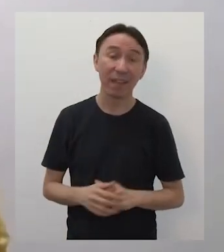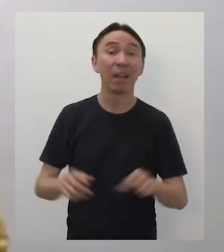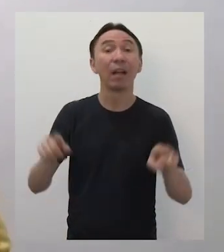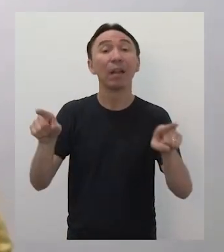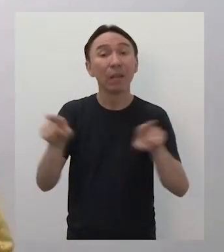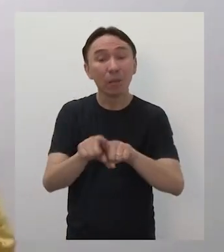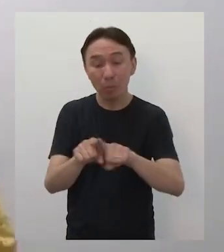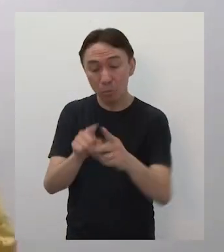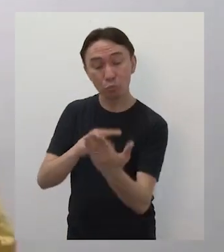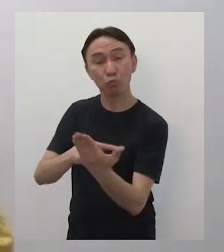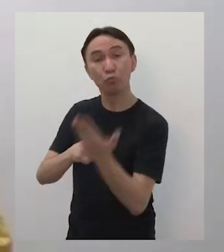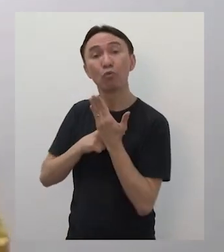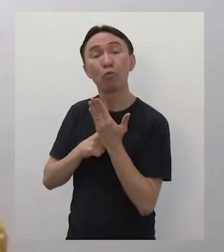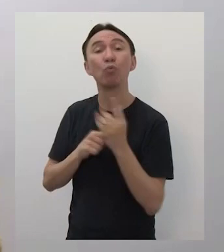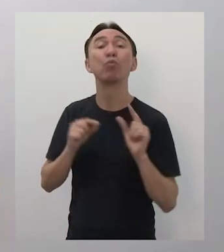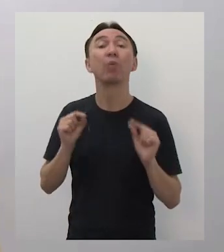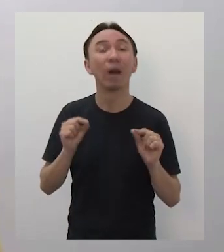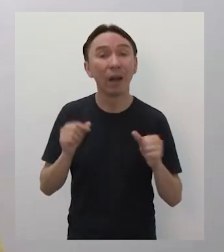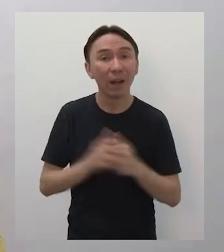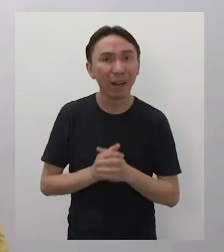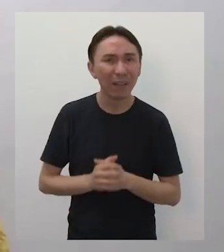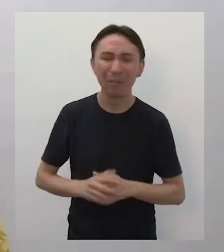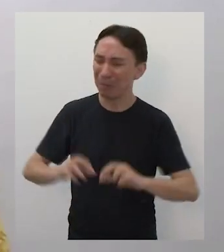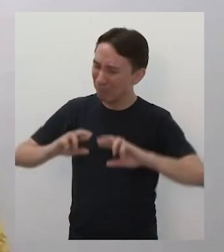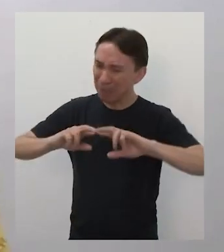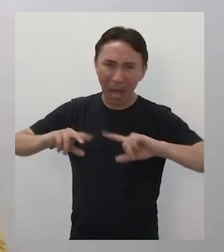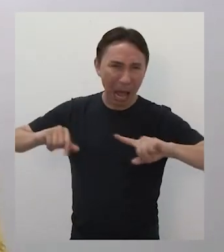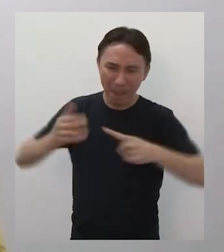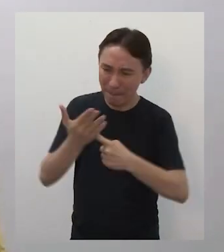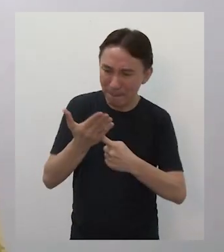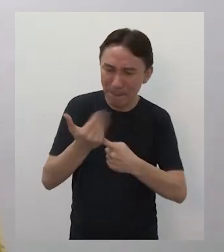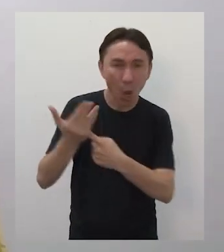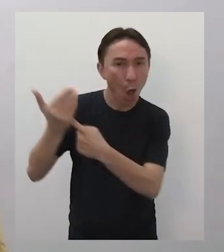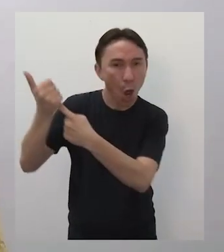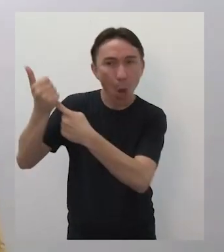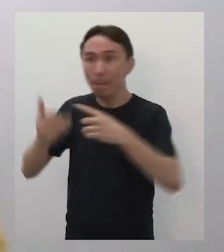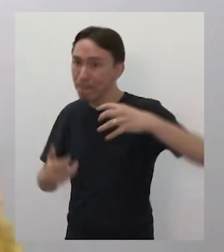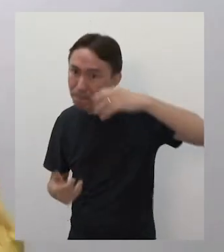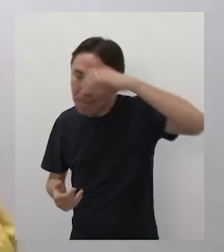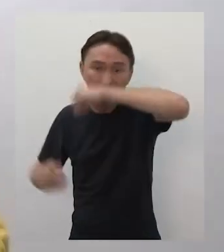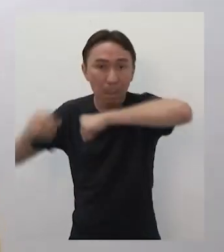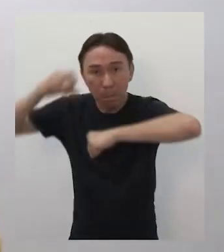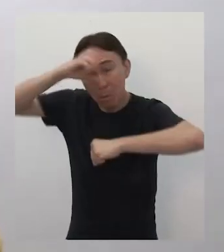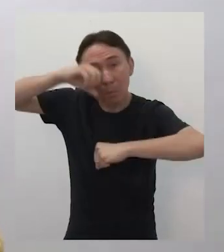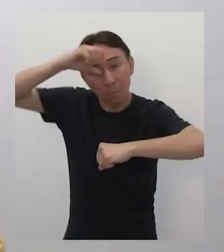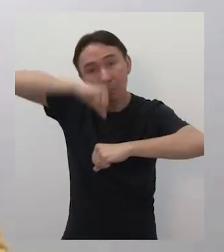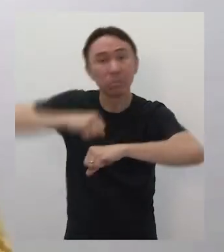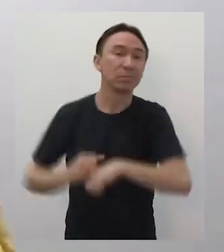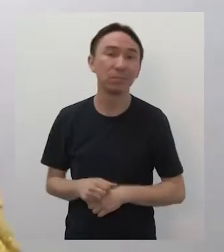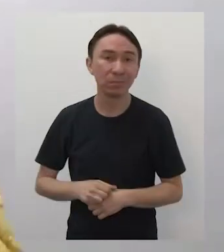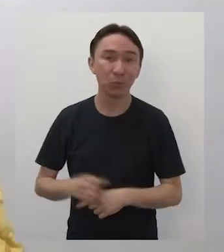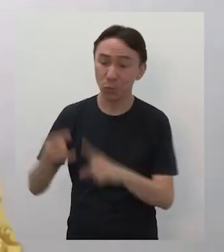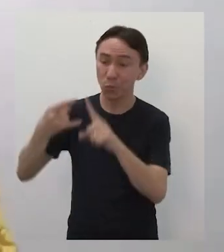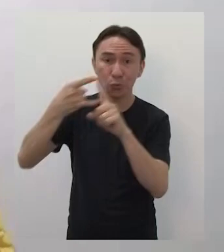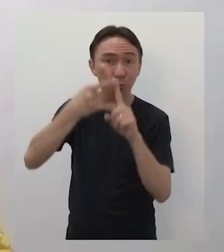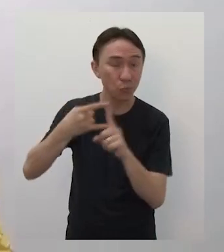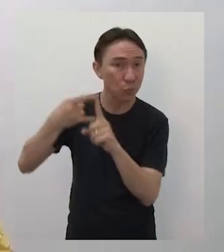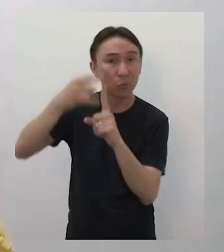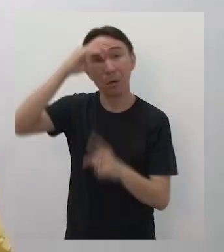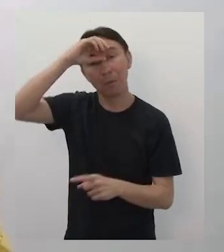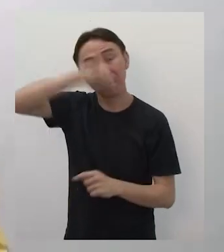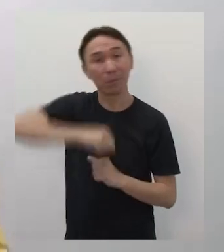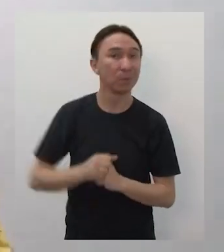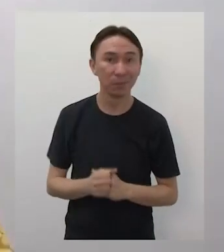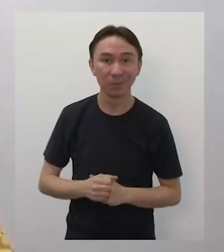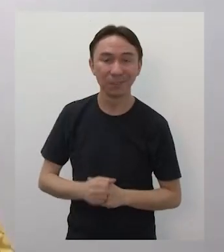também novos aprendizados tecnológicos. Aprendi a usar o Zoom, o